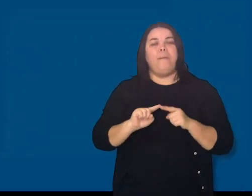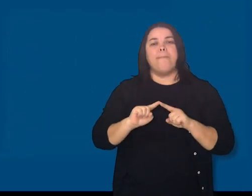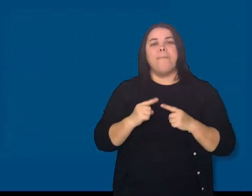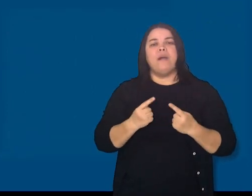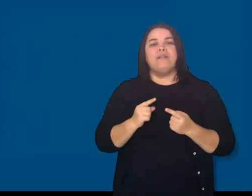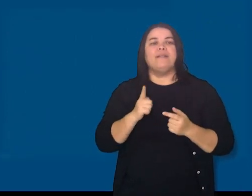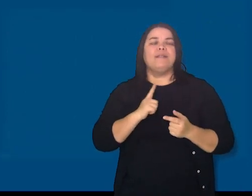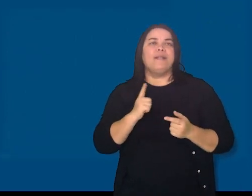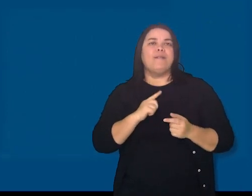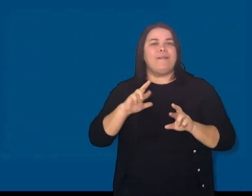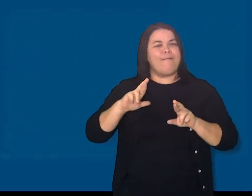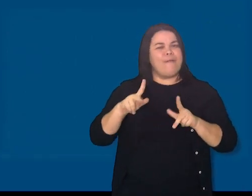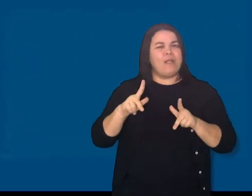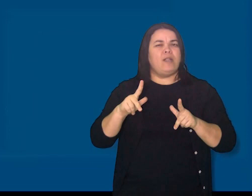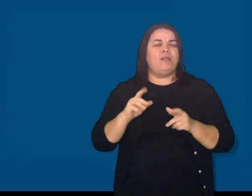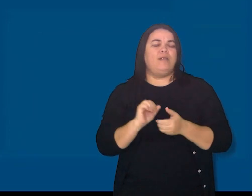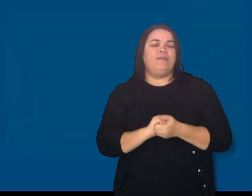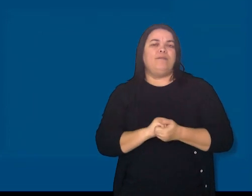é